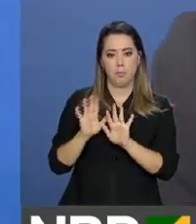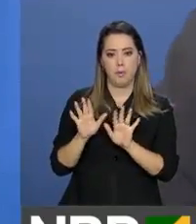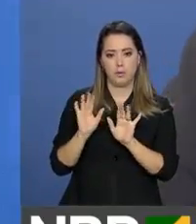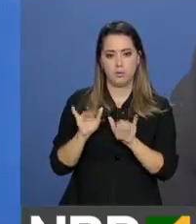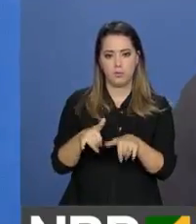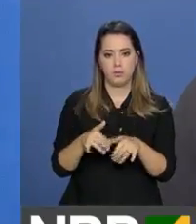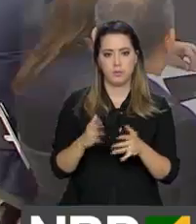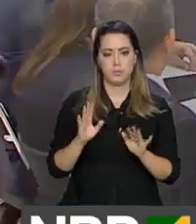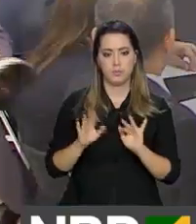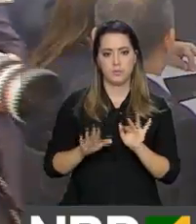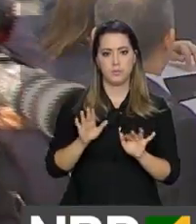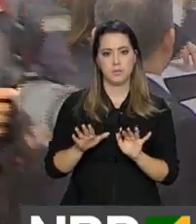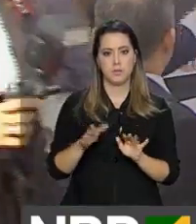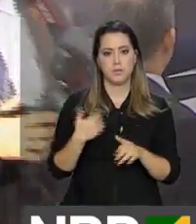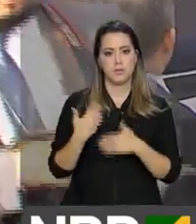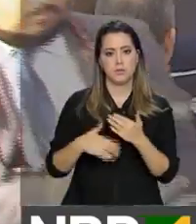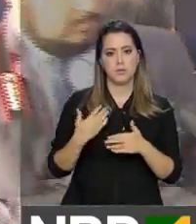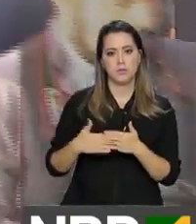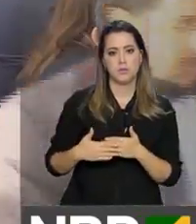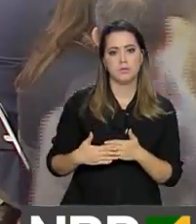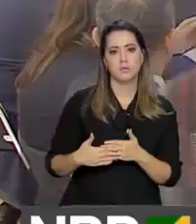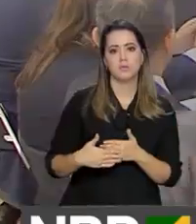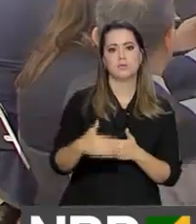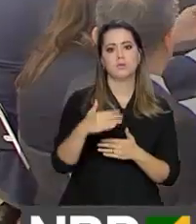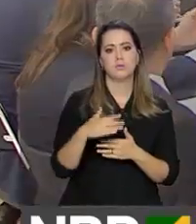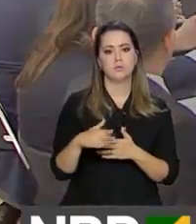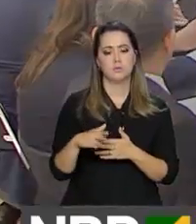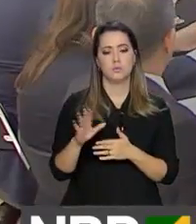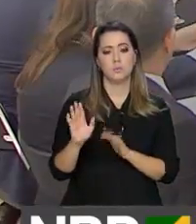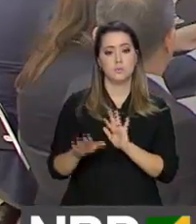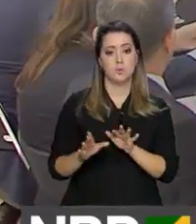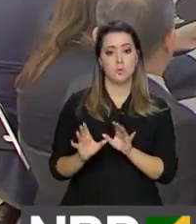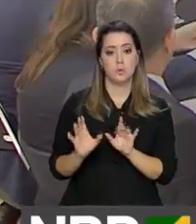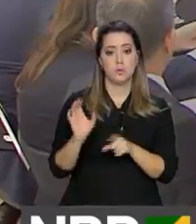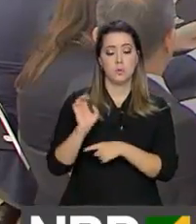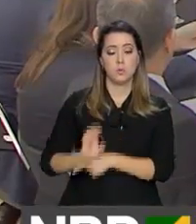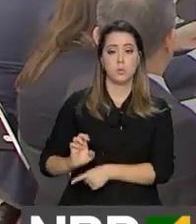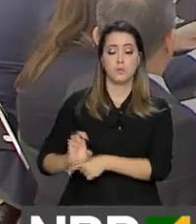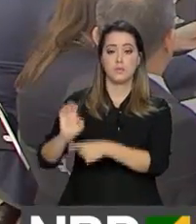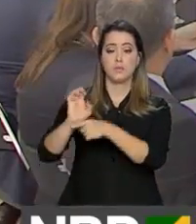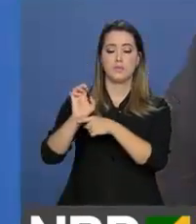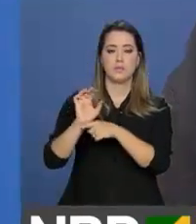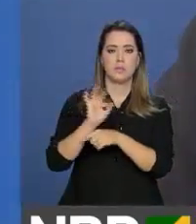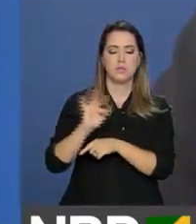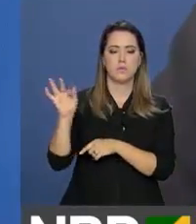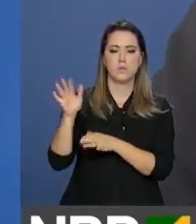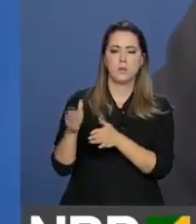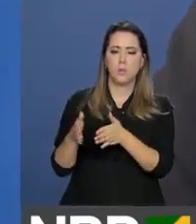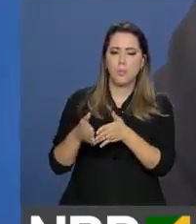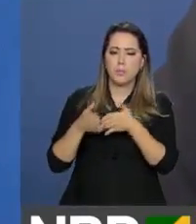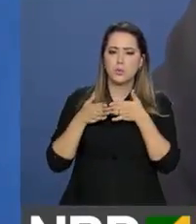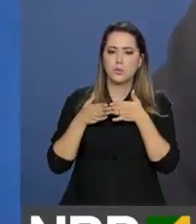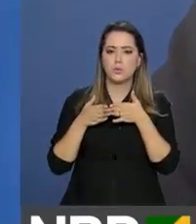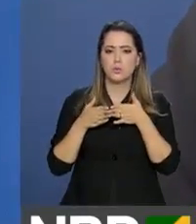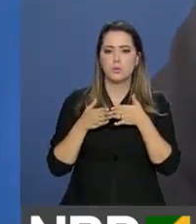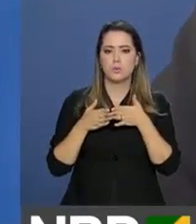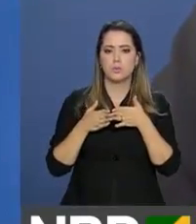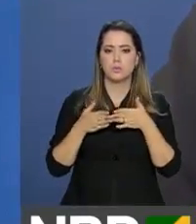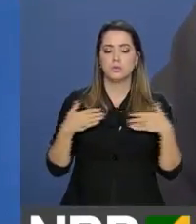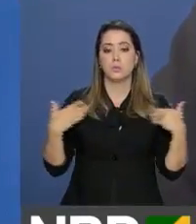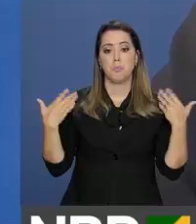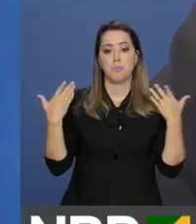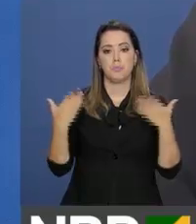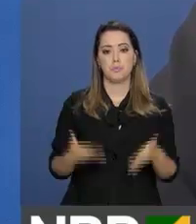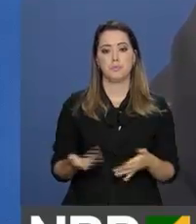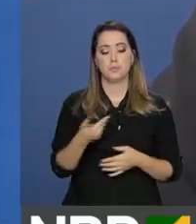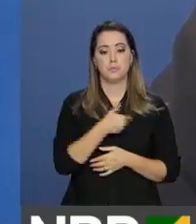pouco, mas tantas foram as vezes, meus senhores e minhas senhoras, que os estados federados pediram a